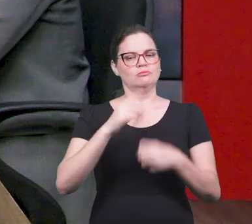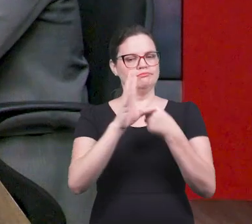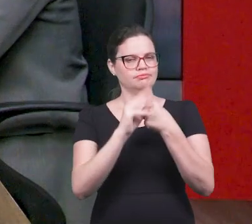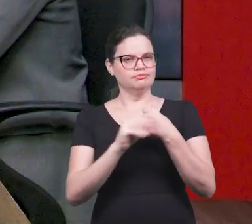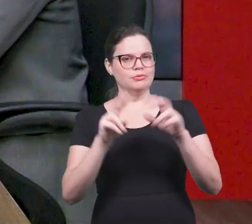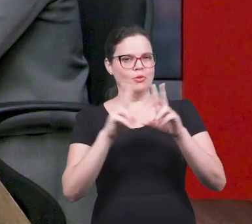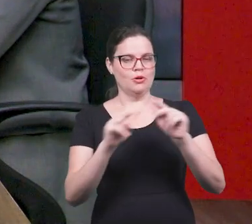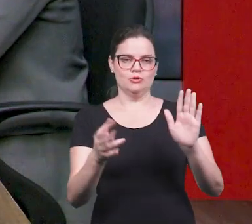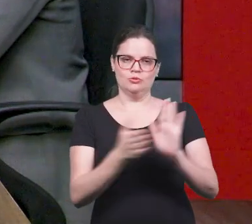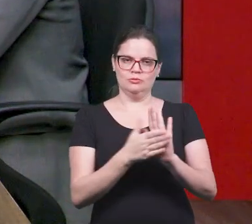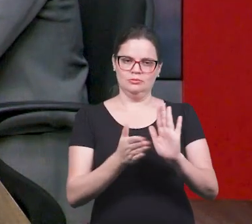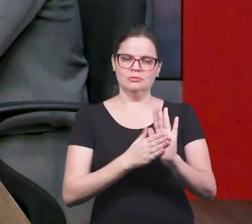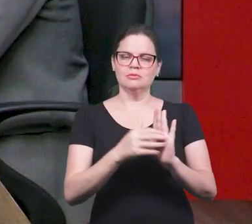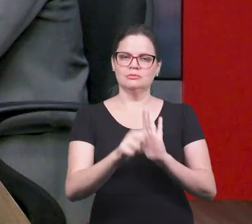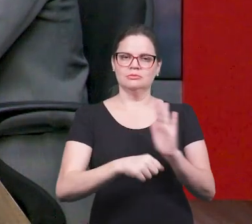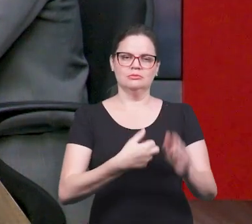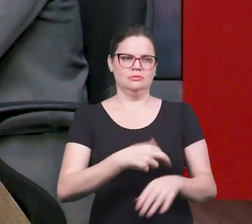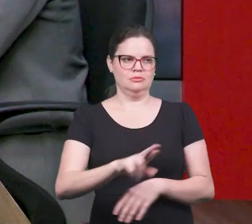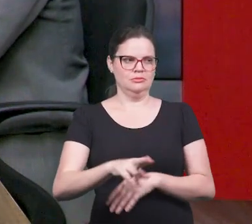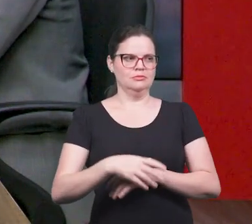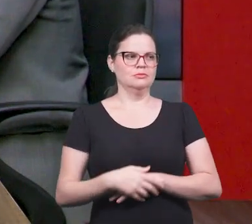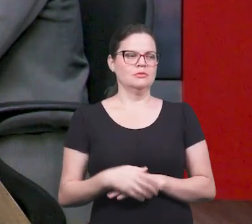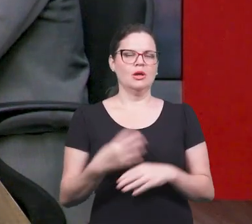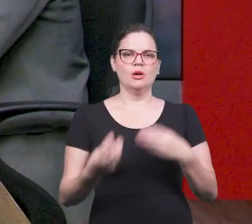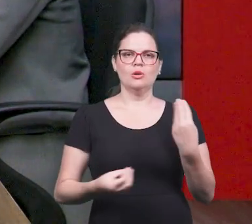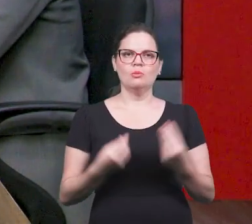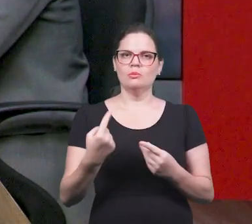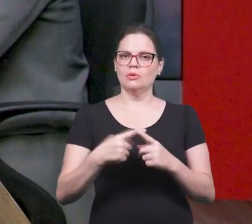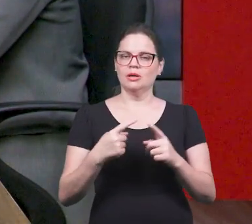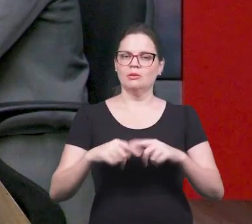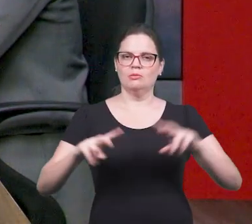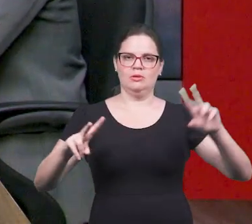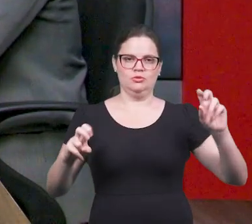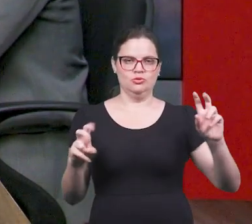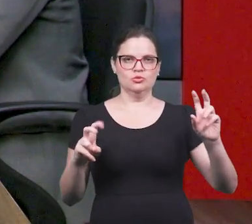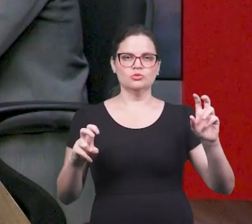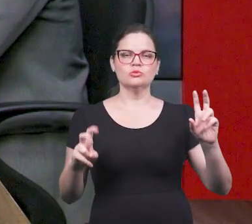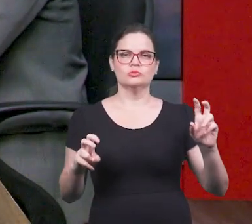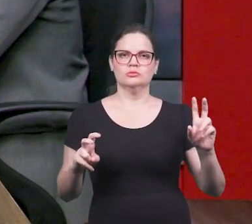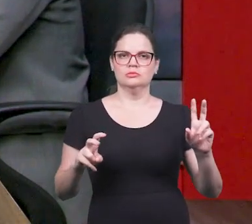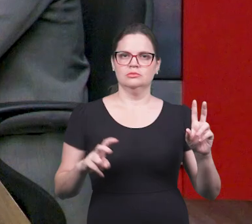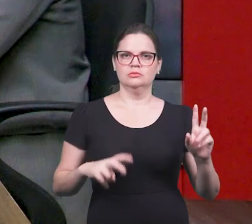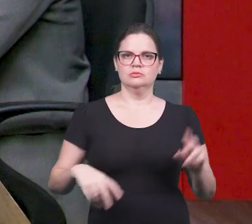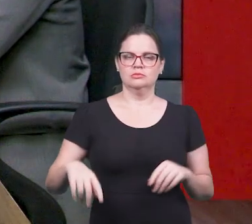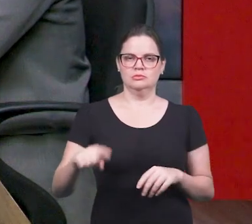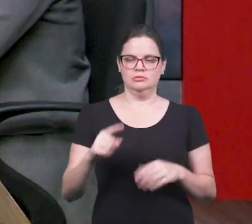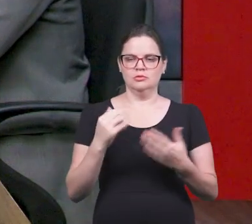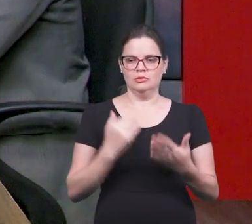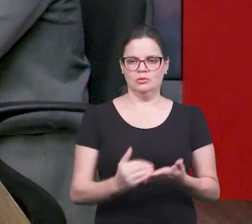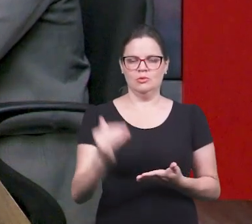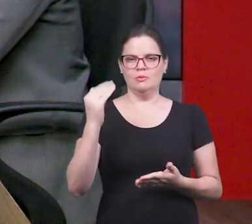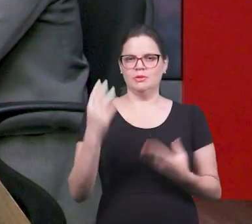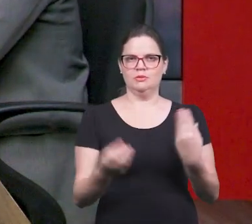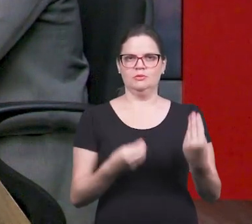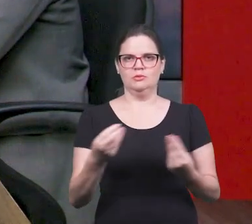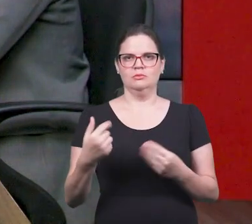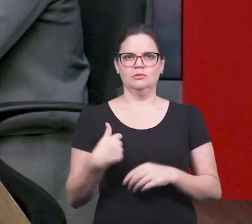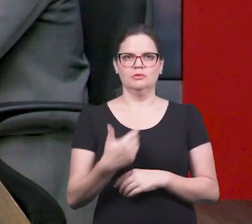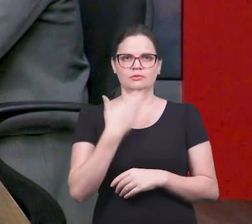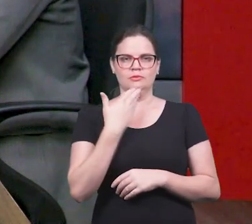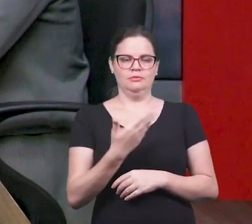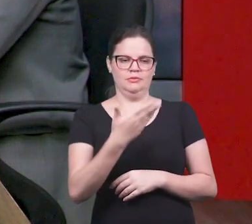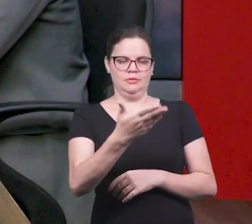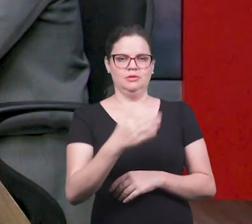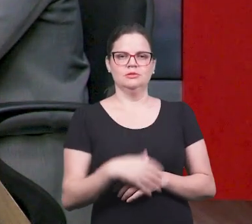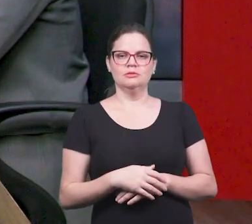reforma, Walter, o assunto assim, sobre esse ponto inicial da reforma, né? O companheiro, o que teria para complementar,